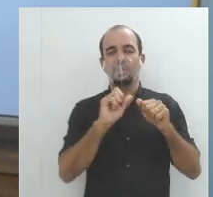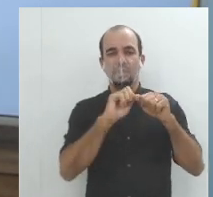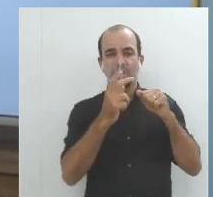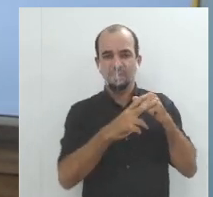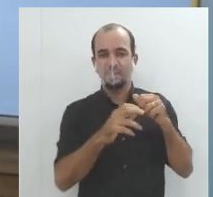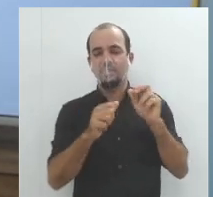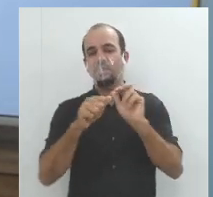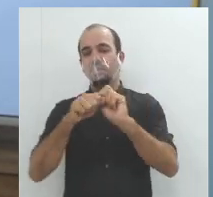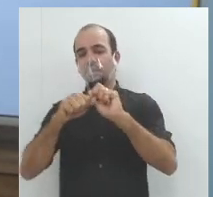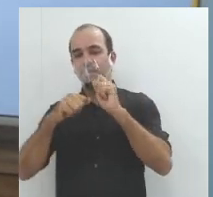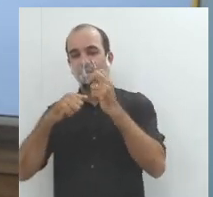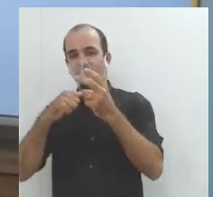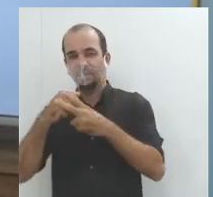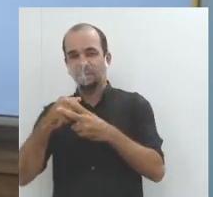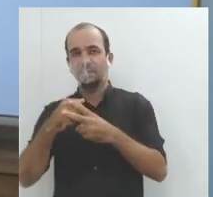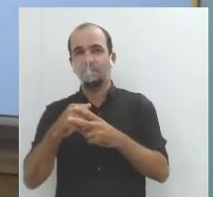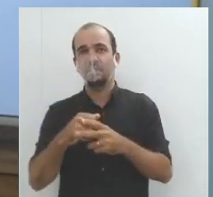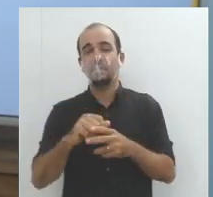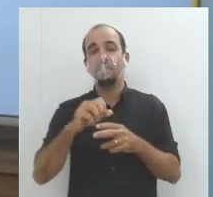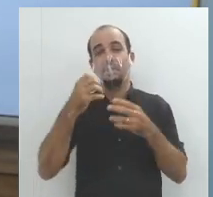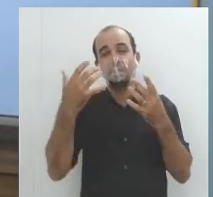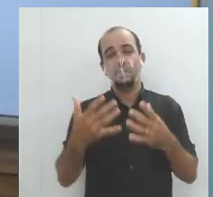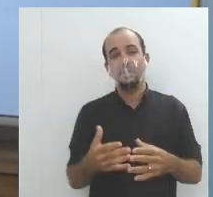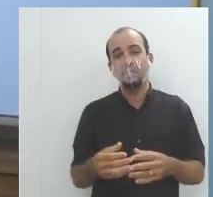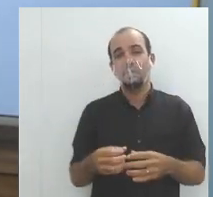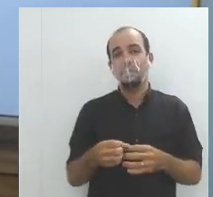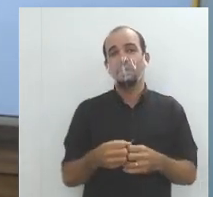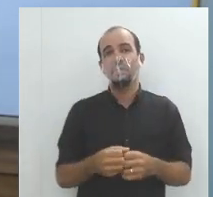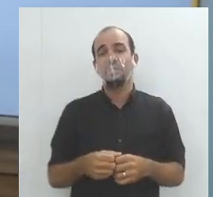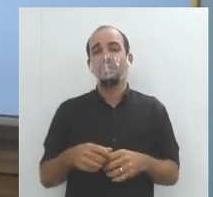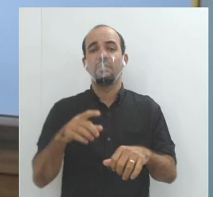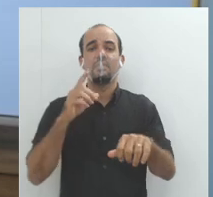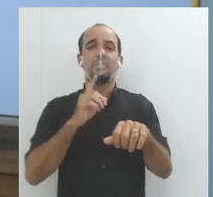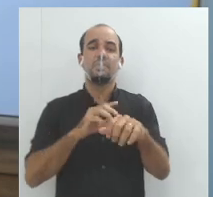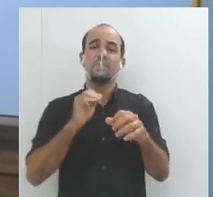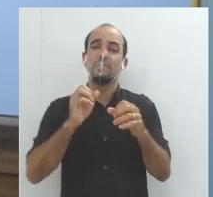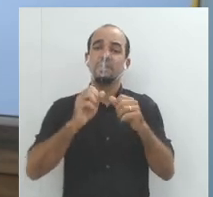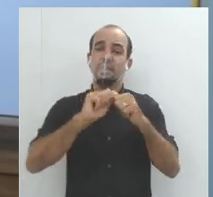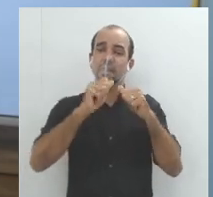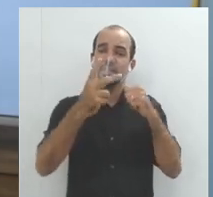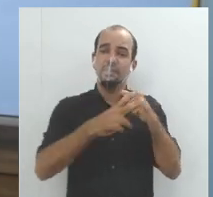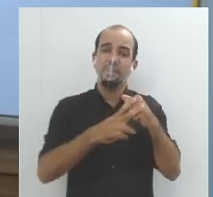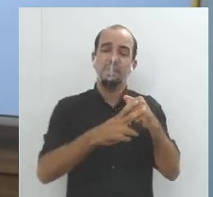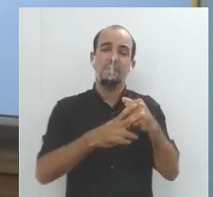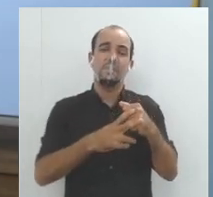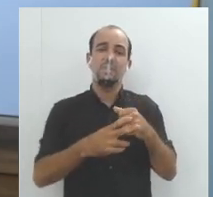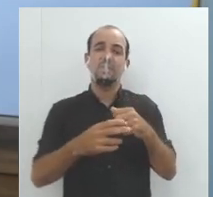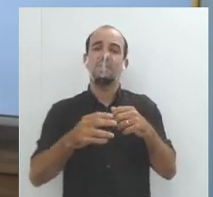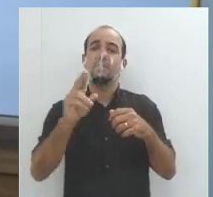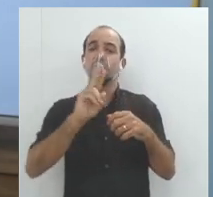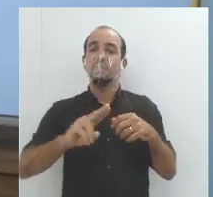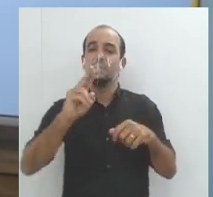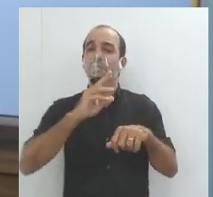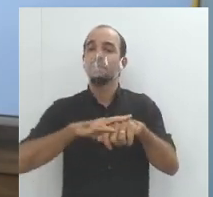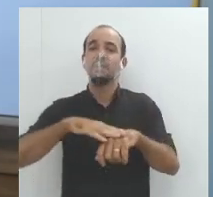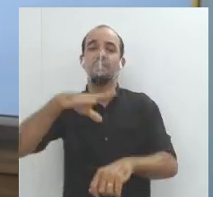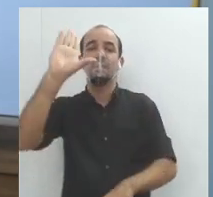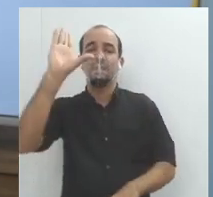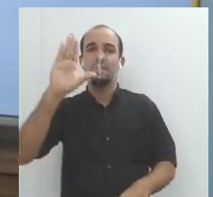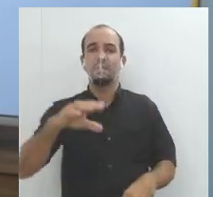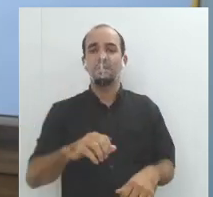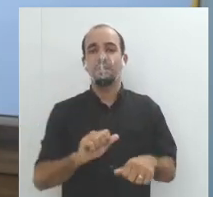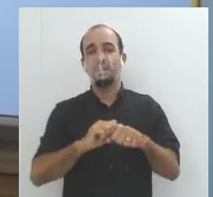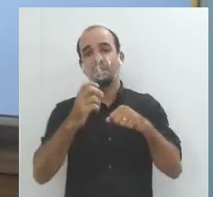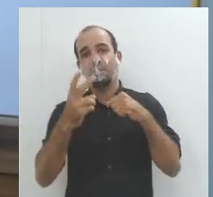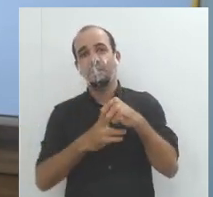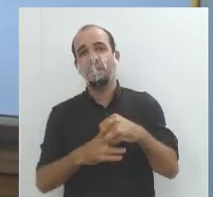as circunstâncias mais comuns. Quando eu digo mais comuns, é porque tem mais. Tem muito mais